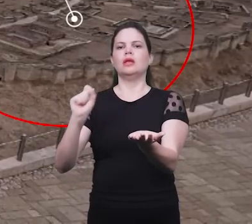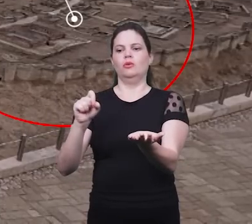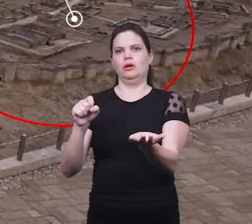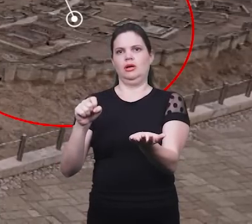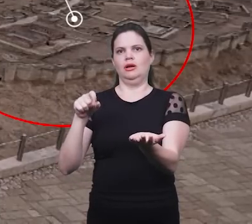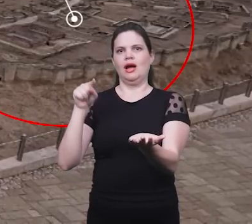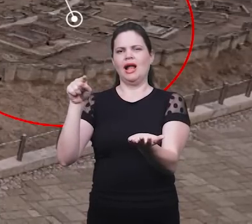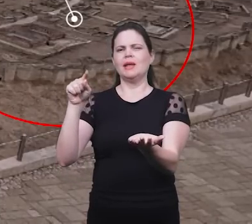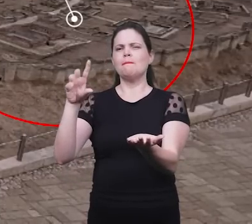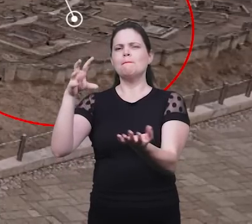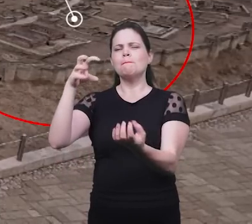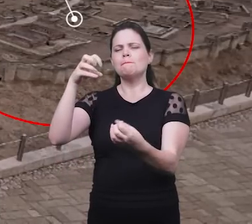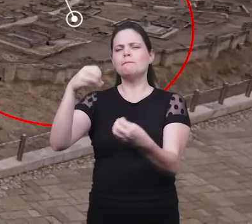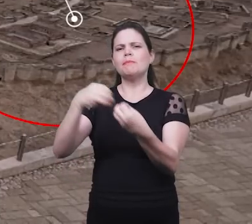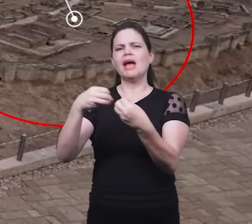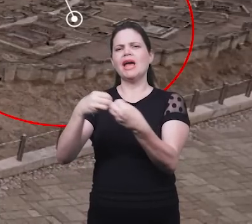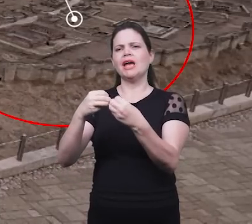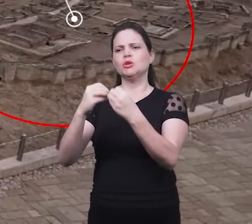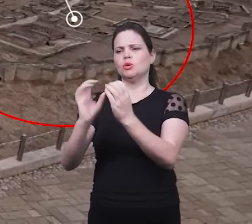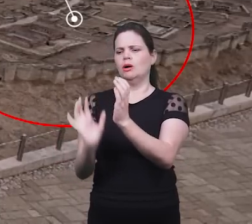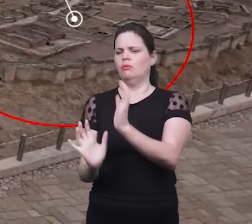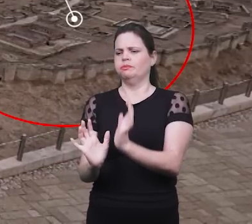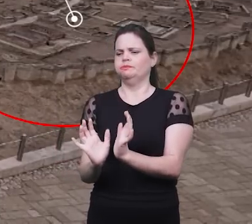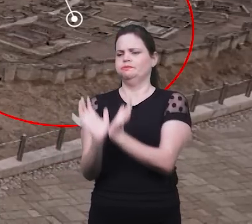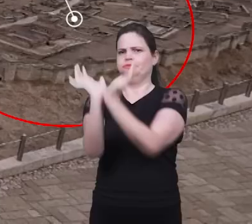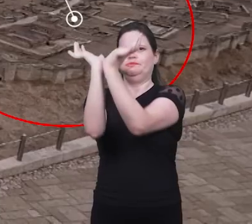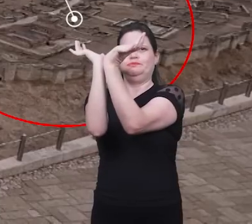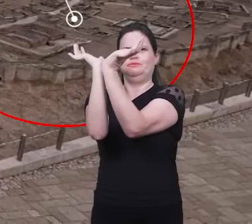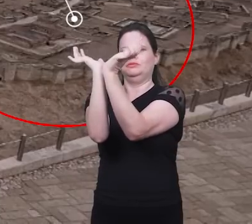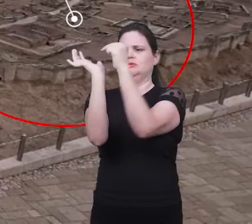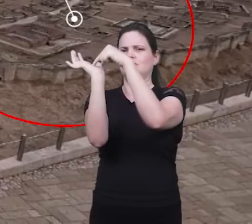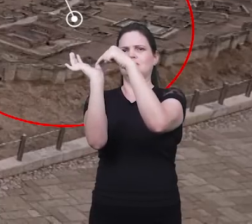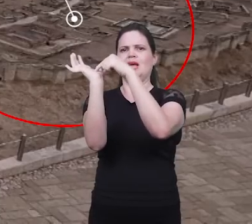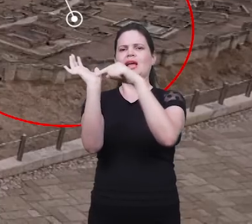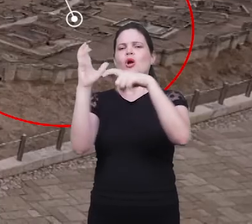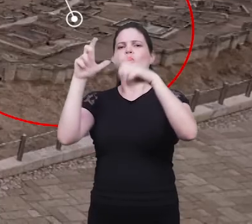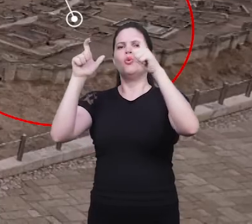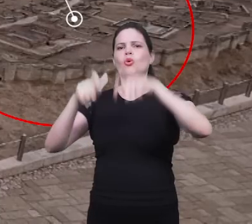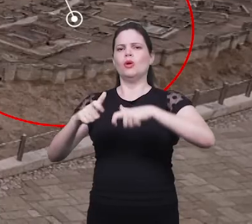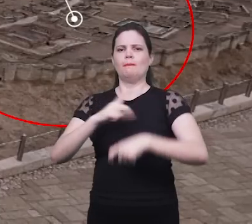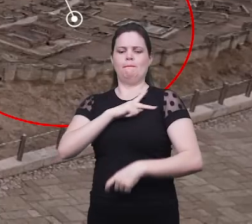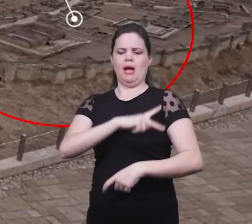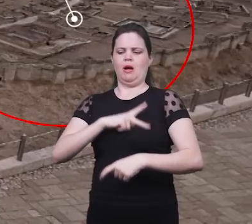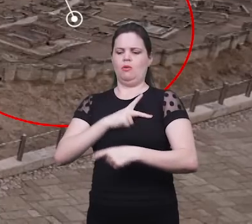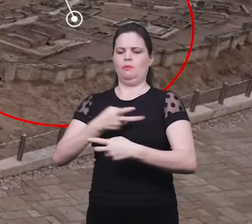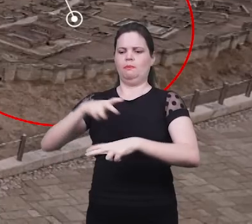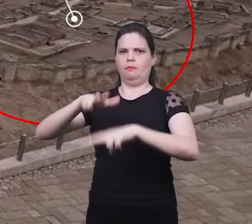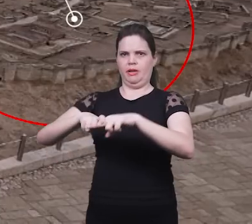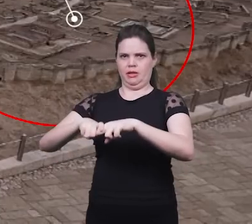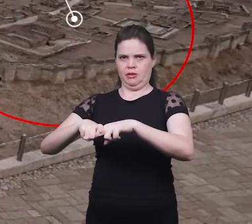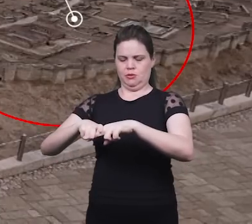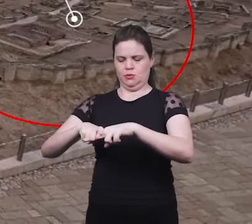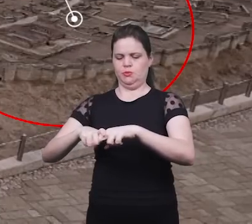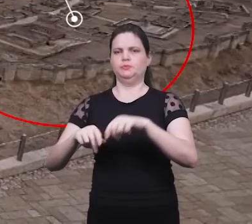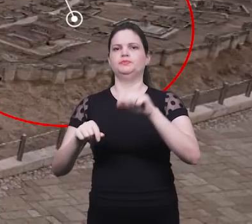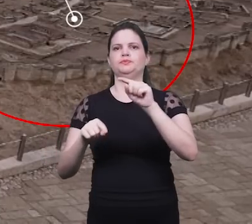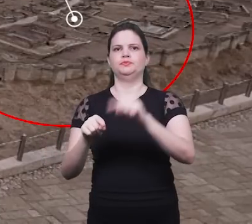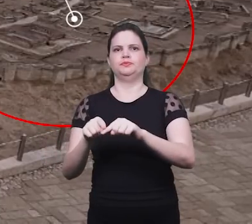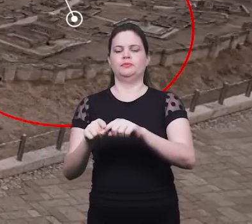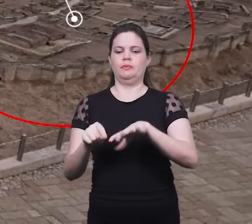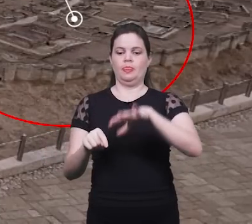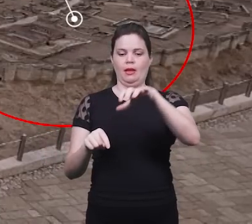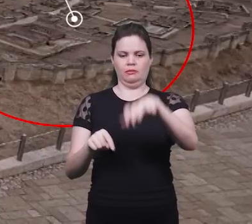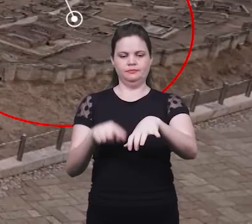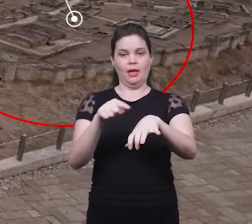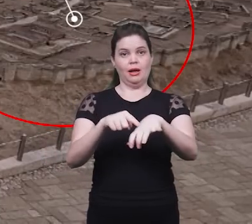terceira viagem, no início da quarta viagem, ele foi preso nessa torre aqui, na Torre Antônia. Aqui fica o templo, o